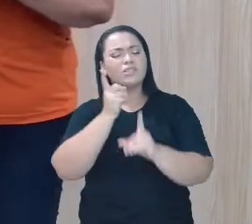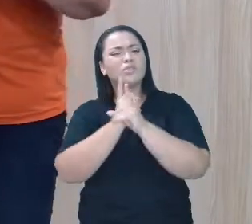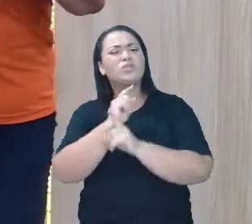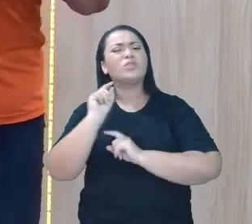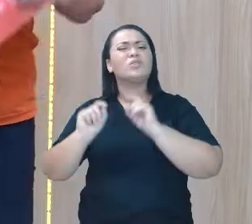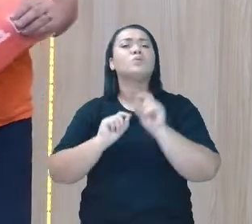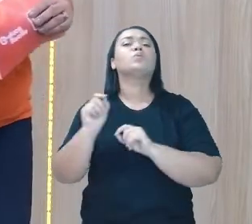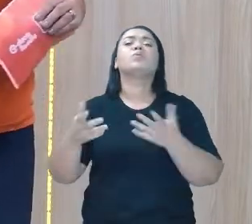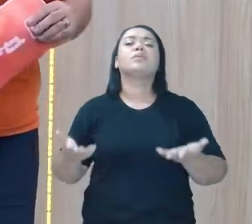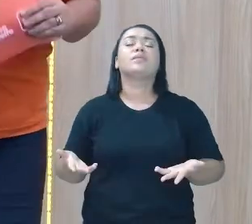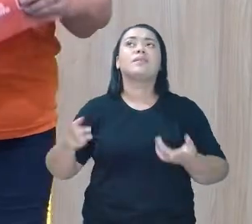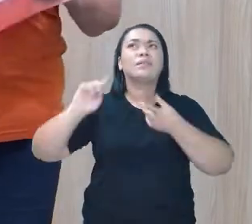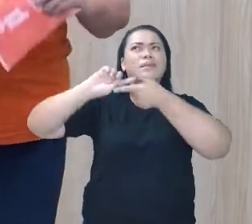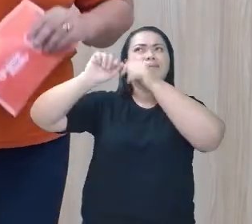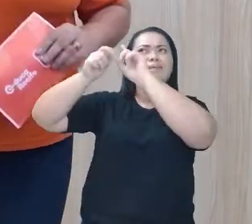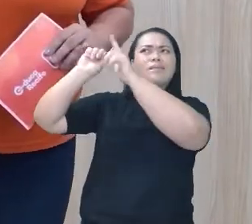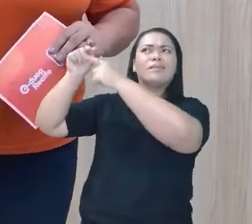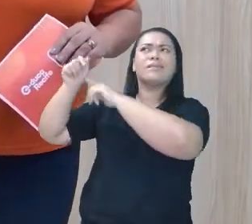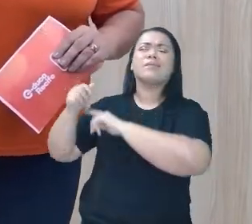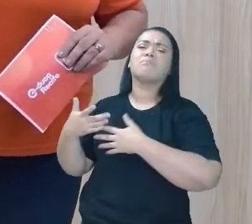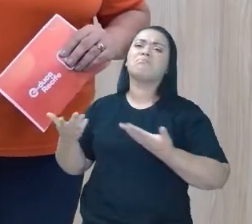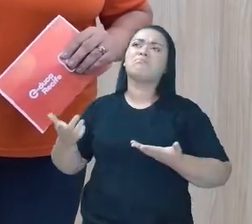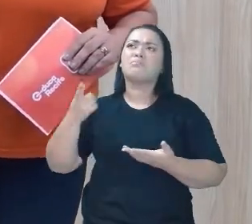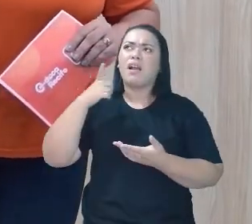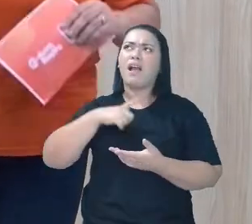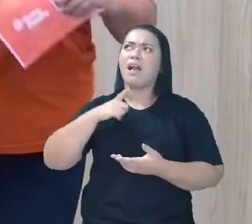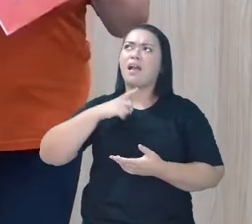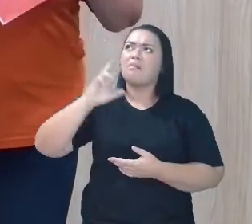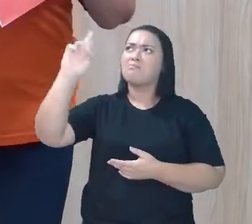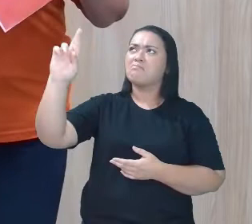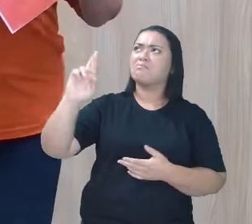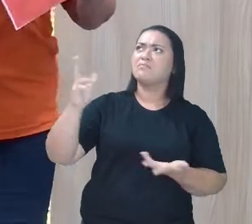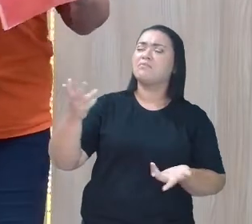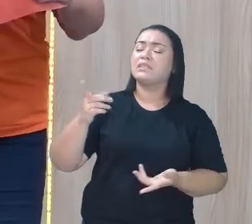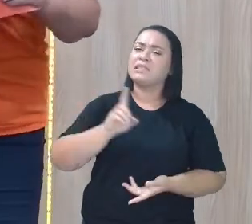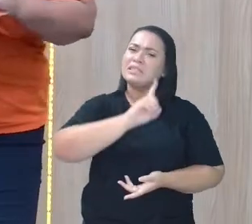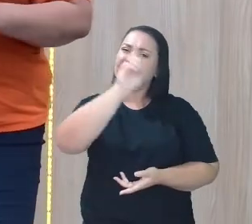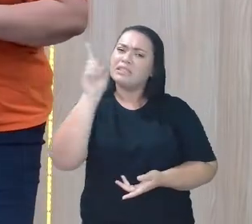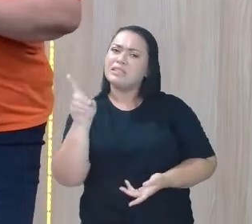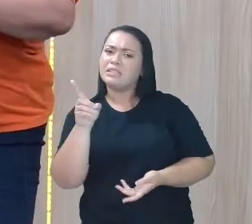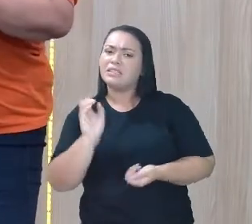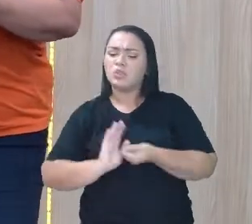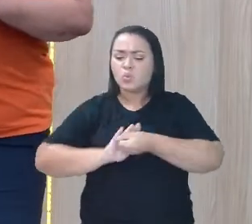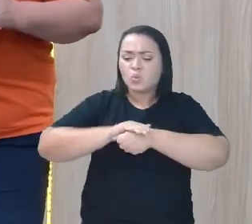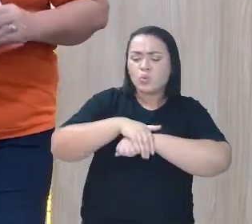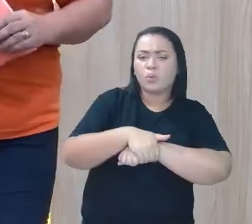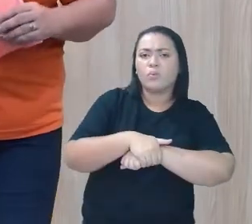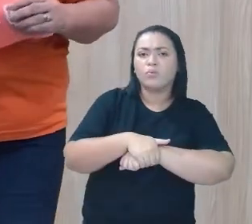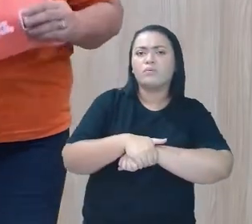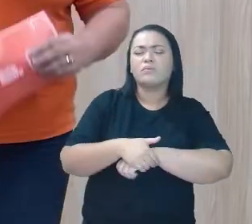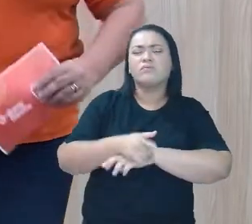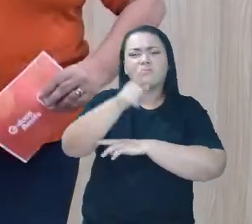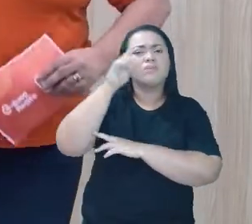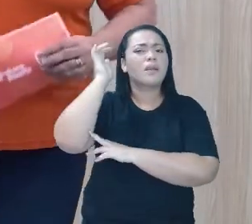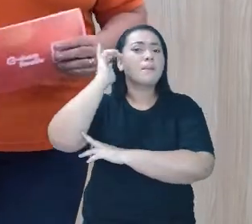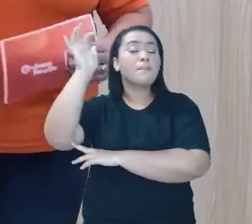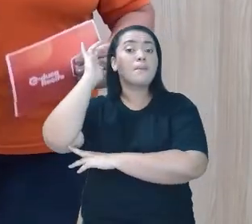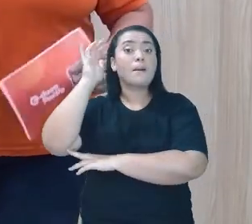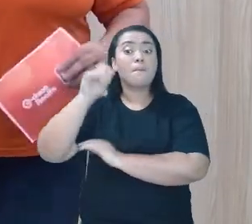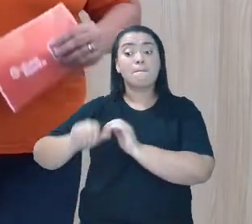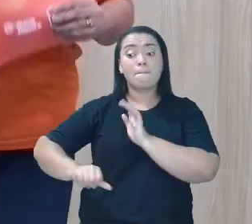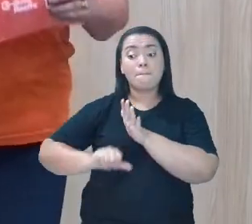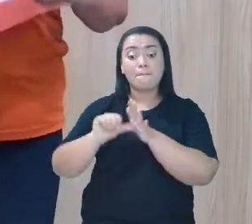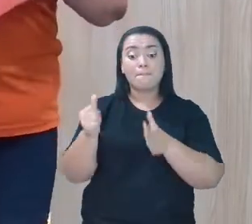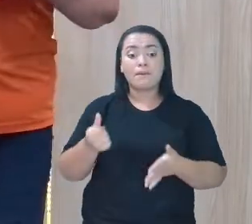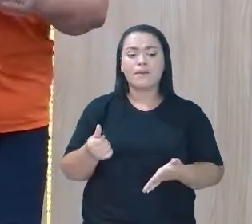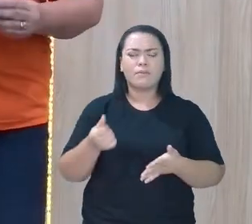que cada astro representava para ele. Essa questão do dia, da noite. Imagine o primeiro